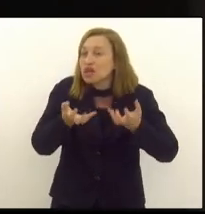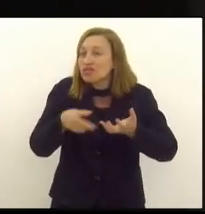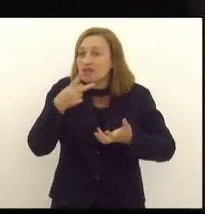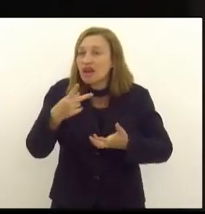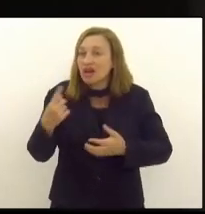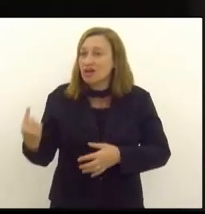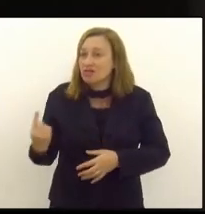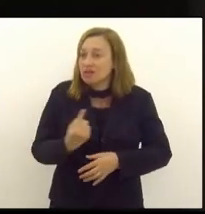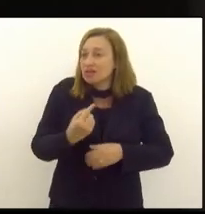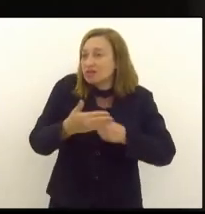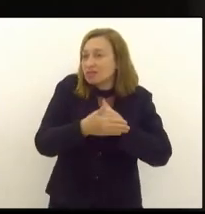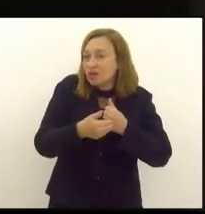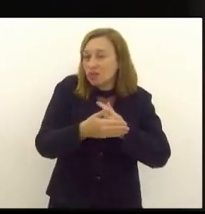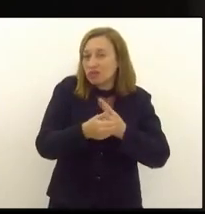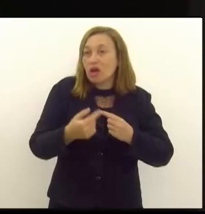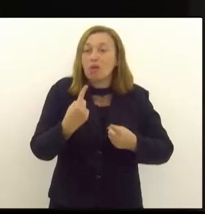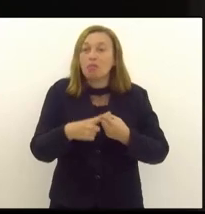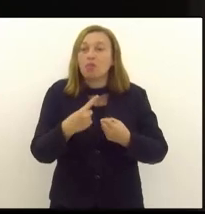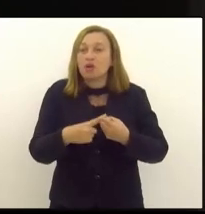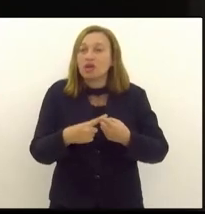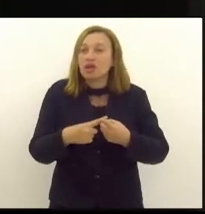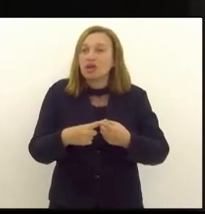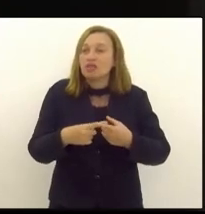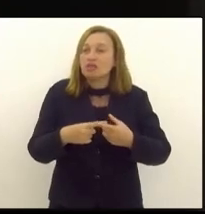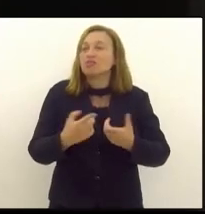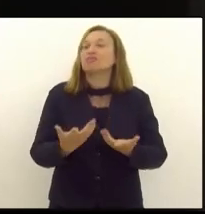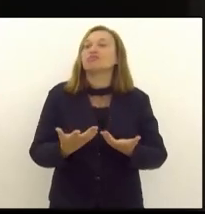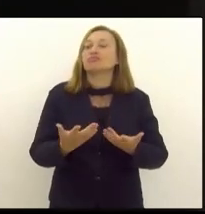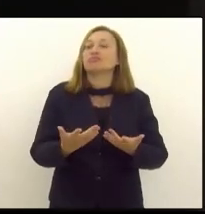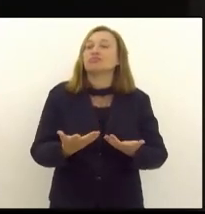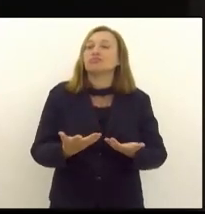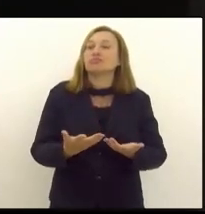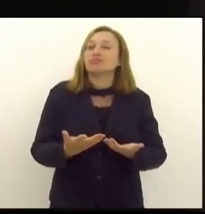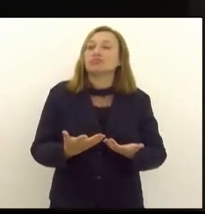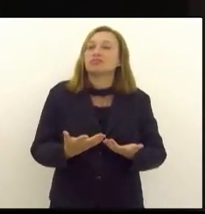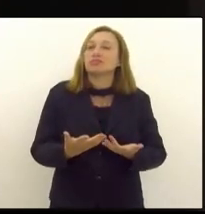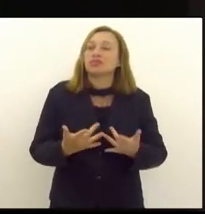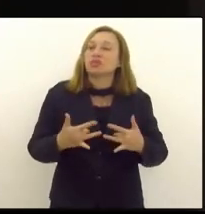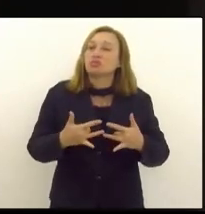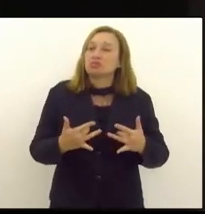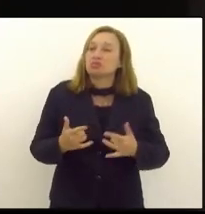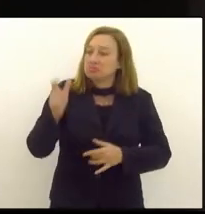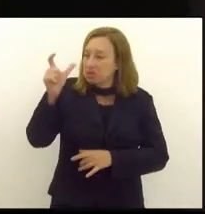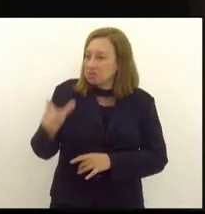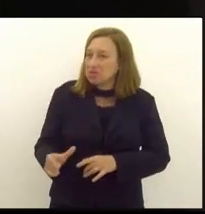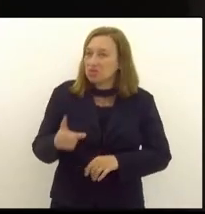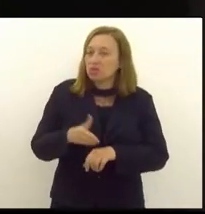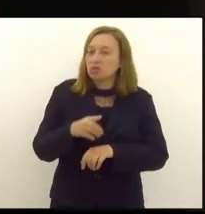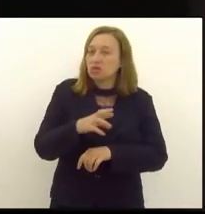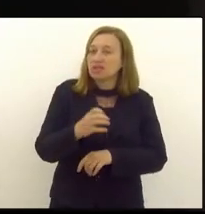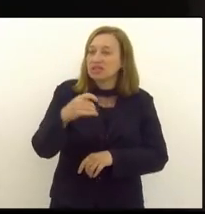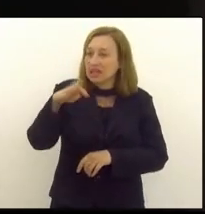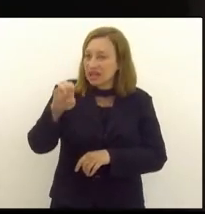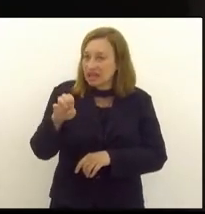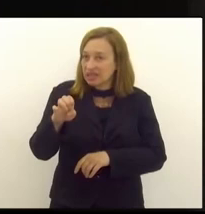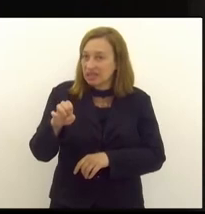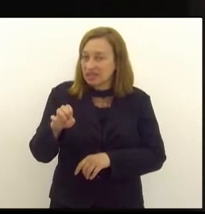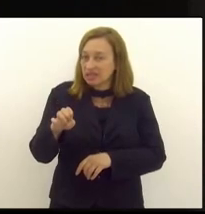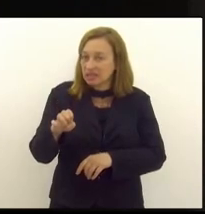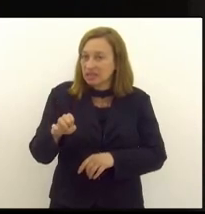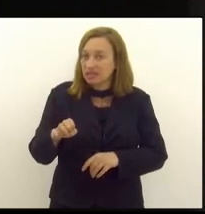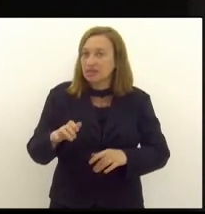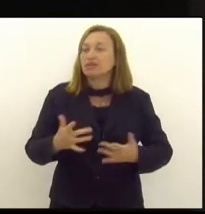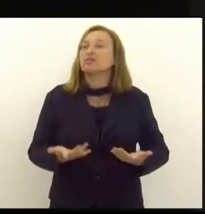venho aqui pelo afeto, porque eu me afetei com a pessoa da doutora Sirlene, pelo afeto que